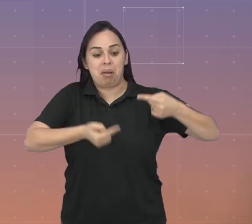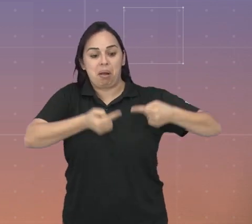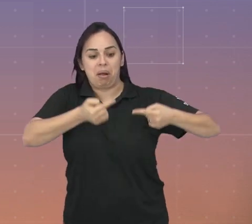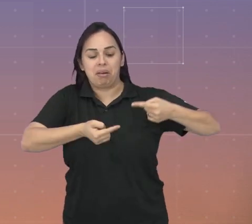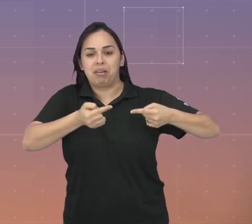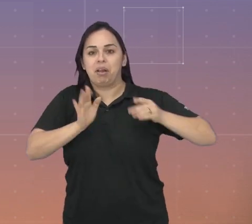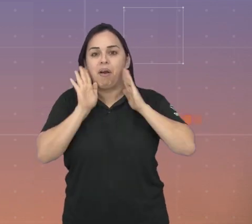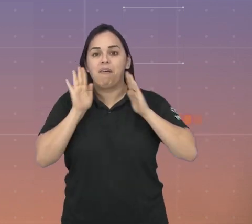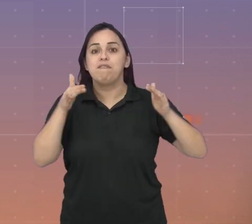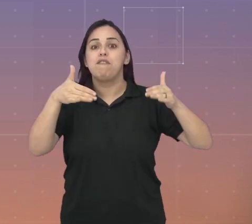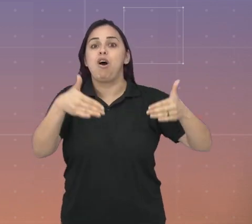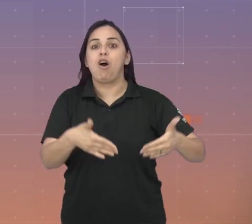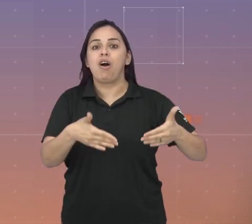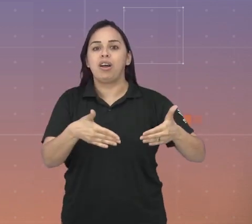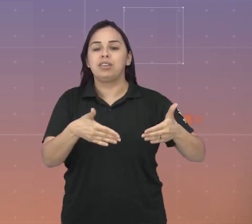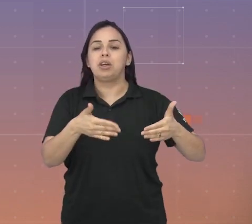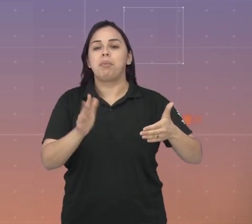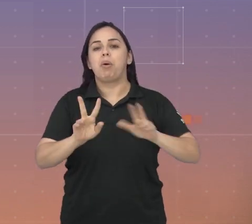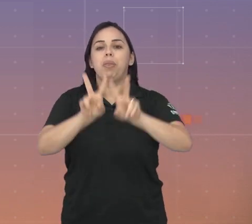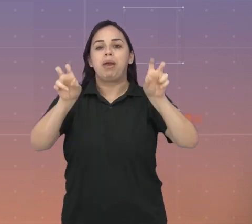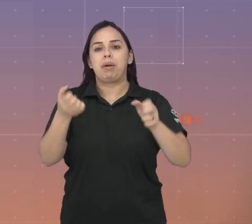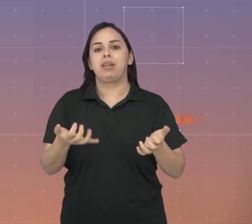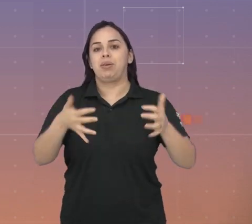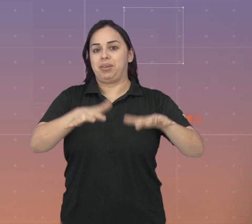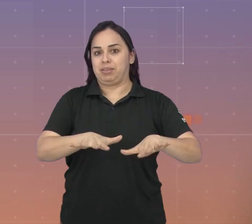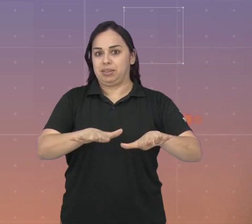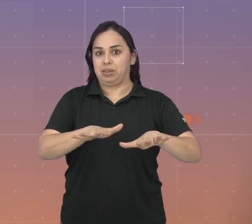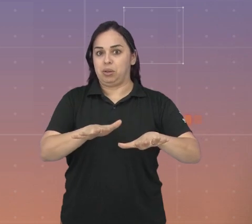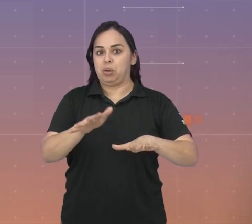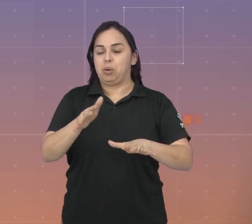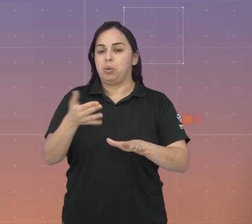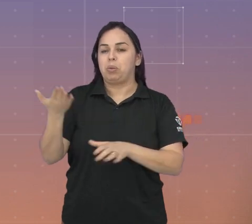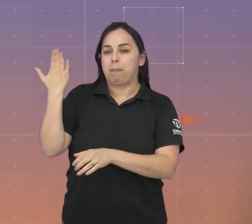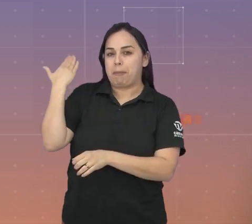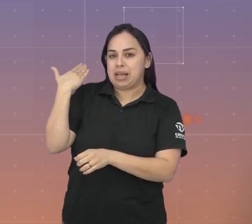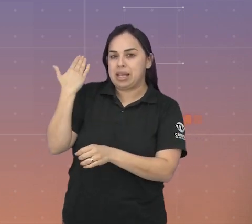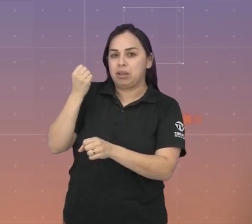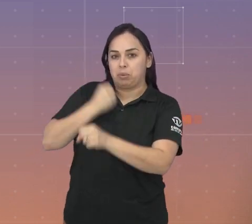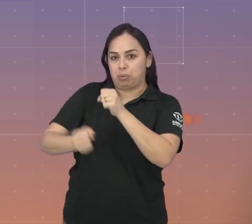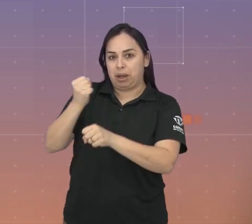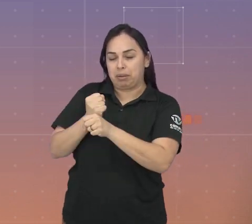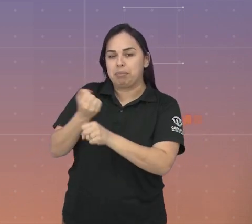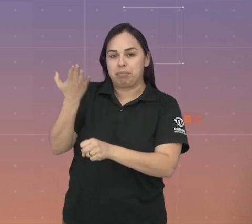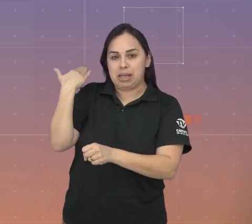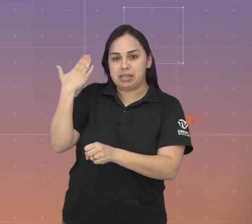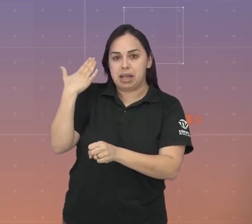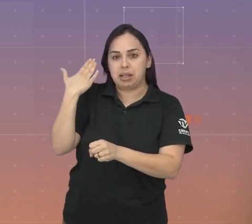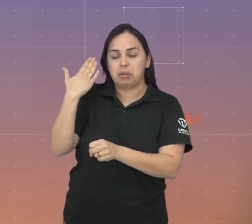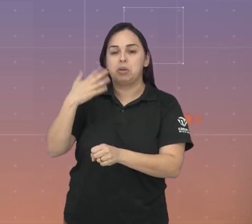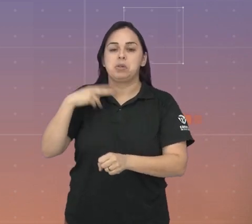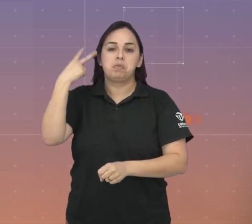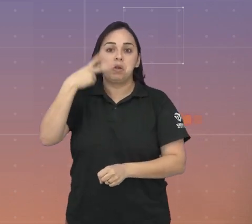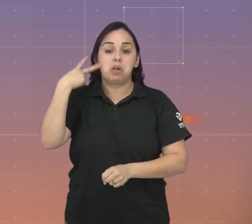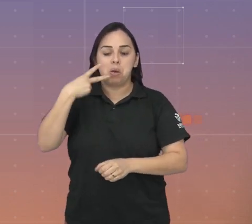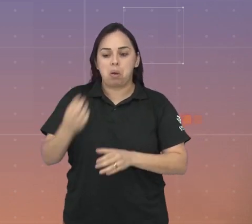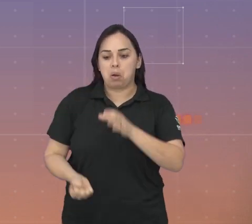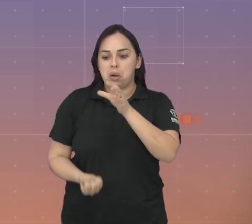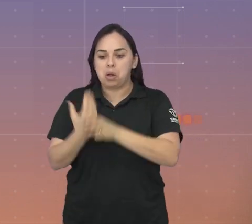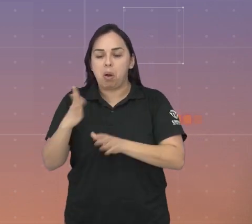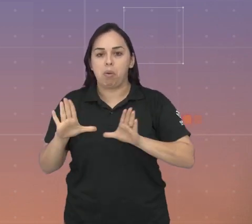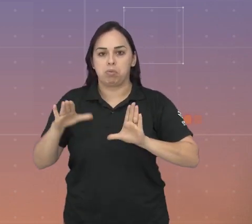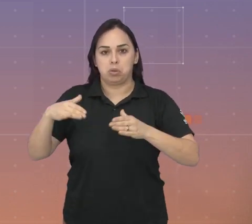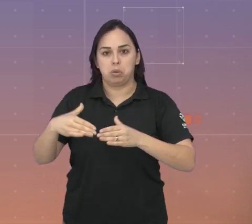os debates e ações voltados para a inclusão. No início do ano passado, os vereadores criaram uma comissão